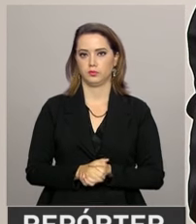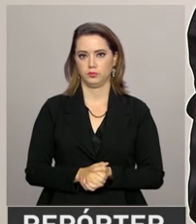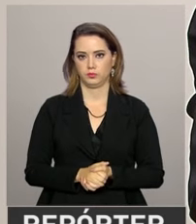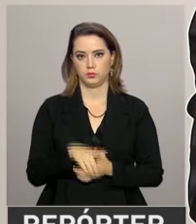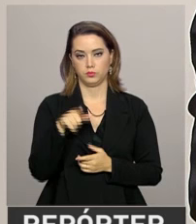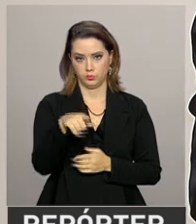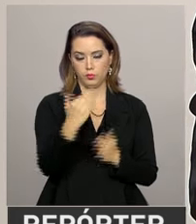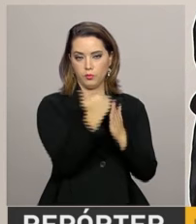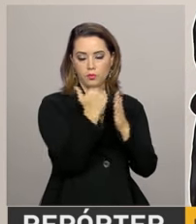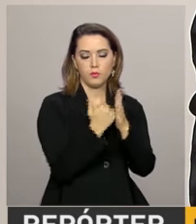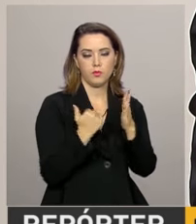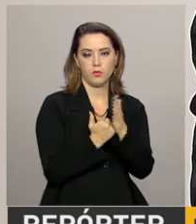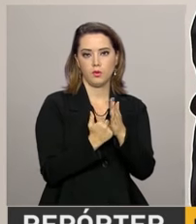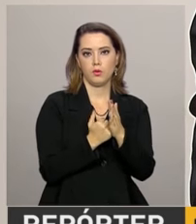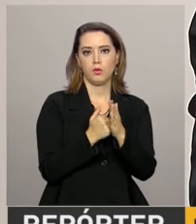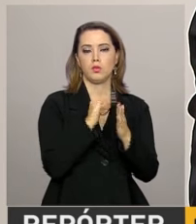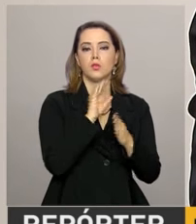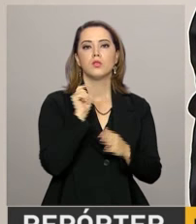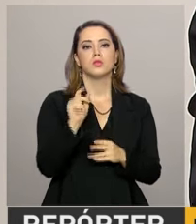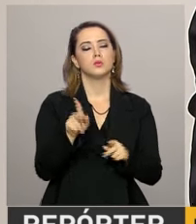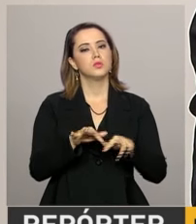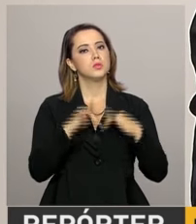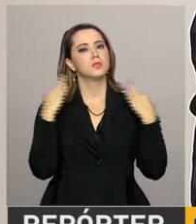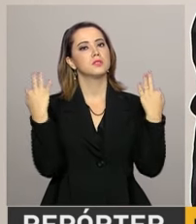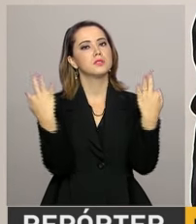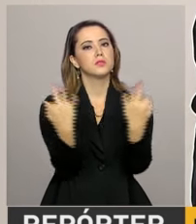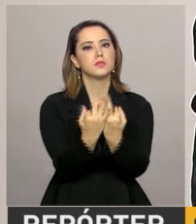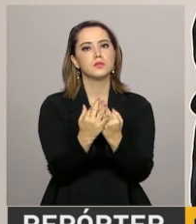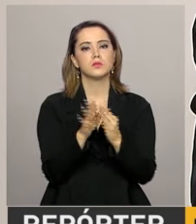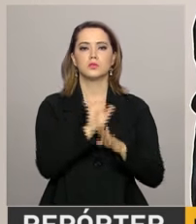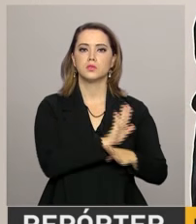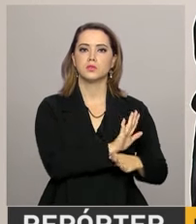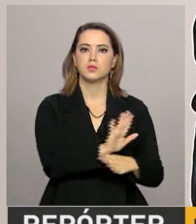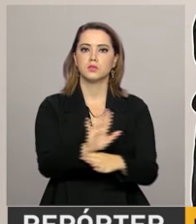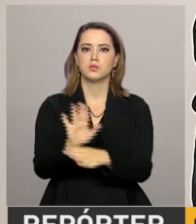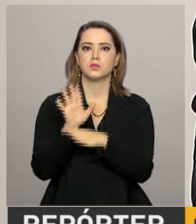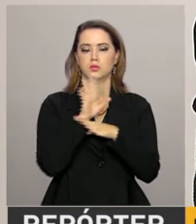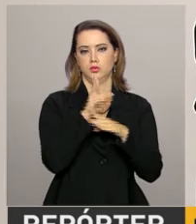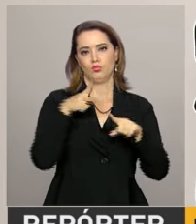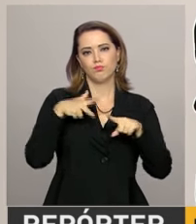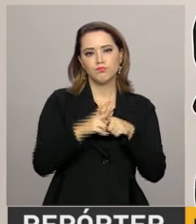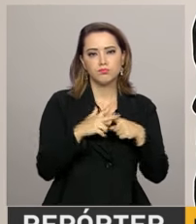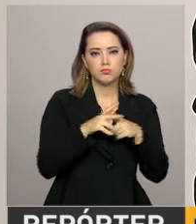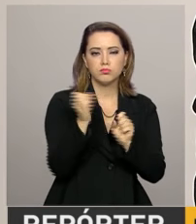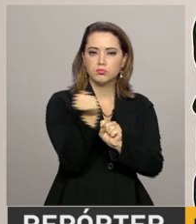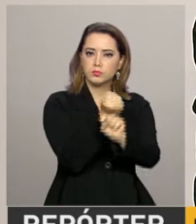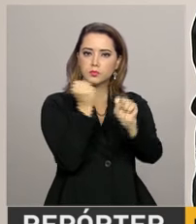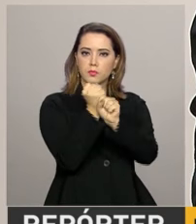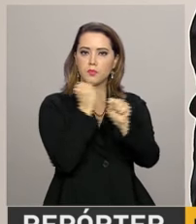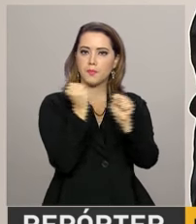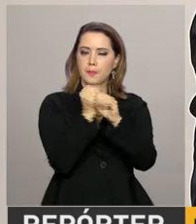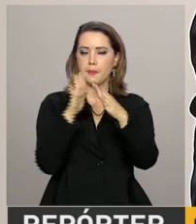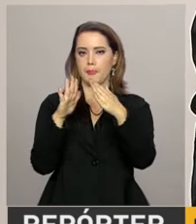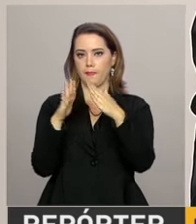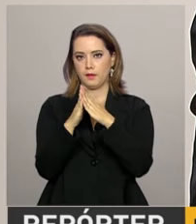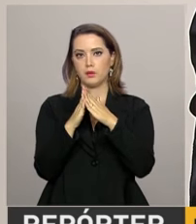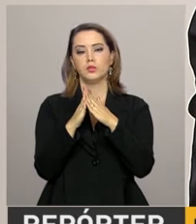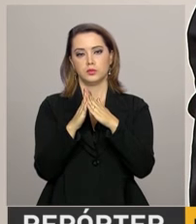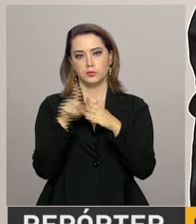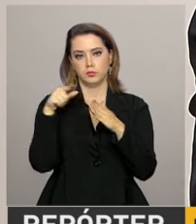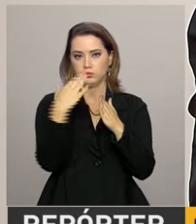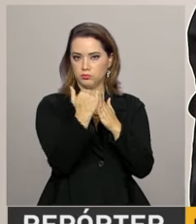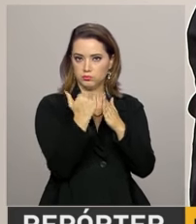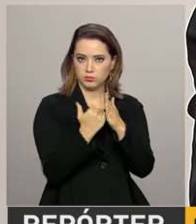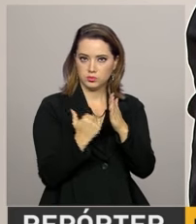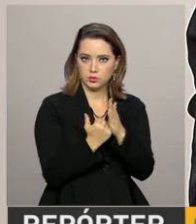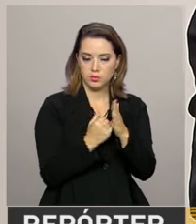programa que as pessoas as famílias sejam ajudadas a fazer as reformas dos seus Imóveis um programa que atende